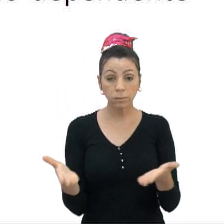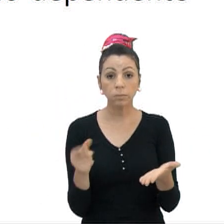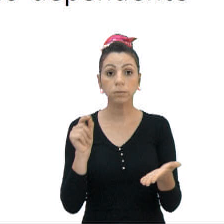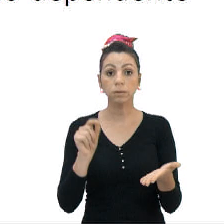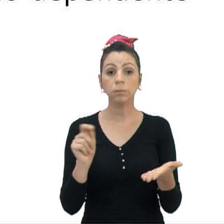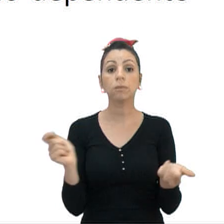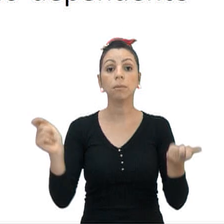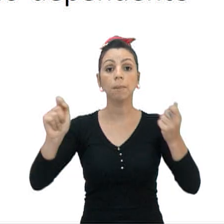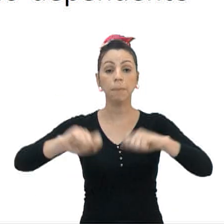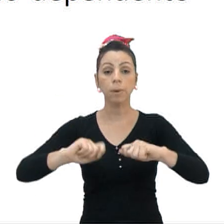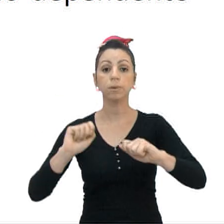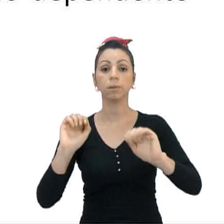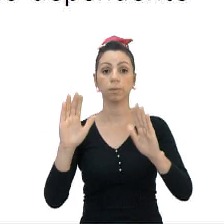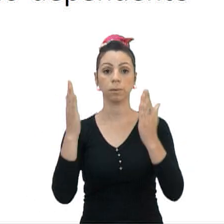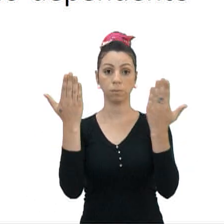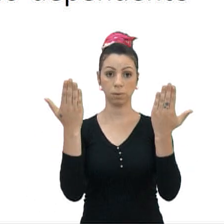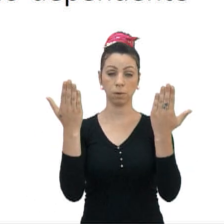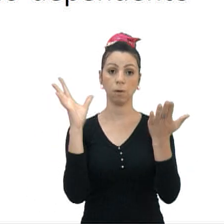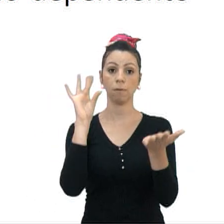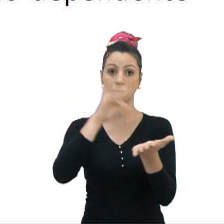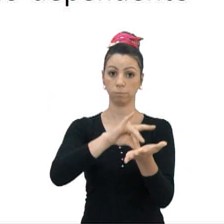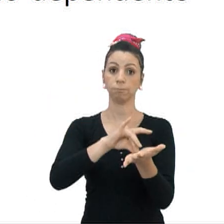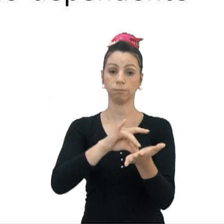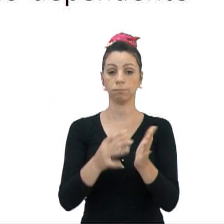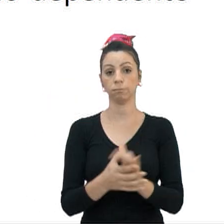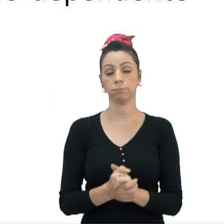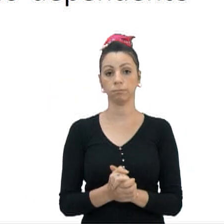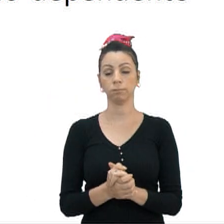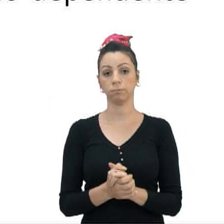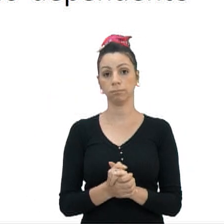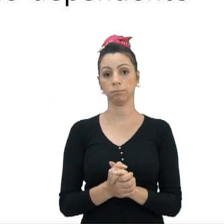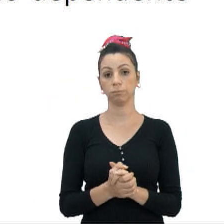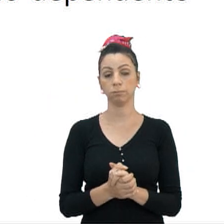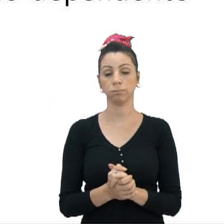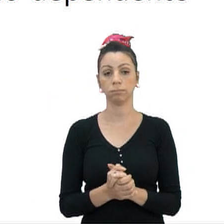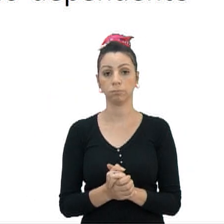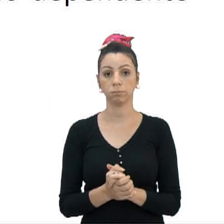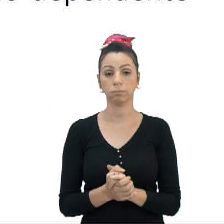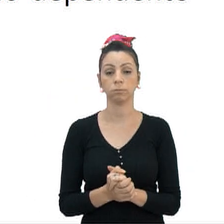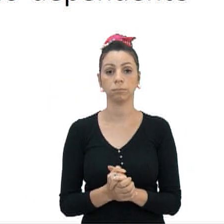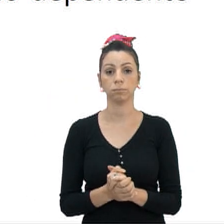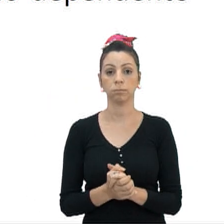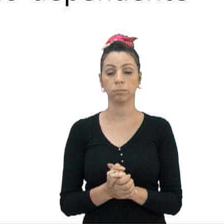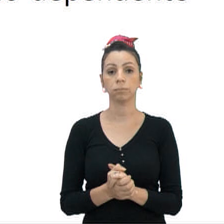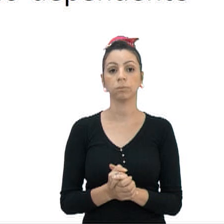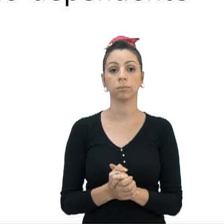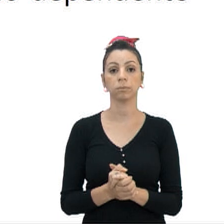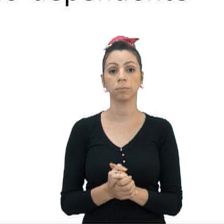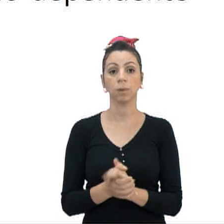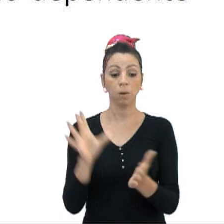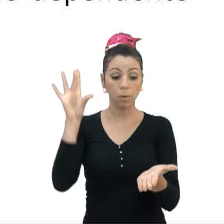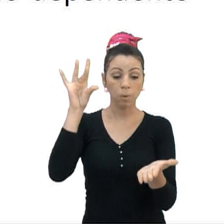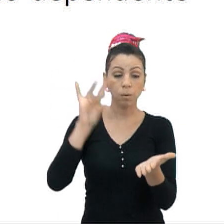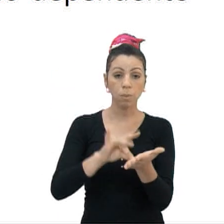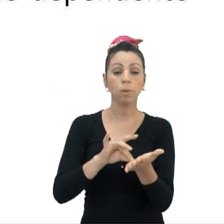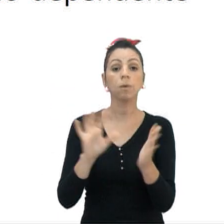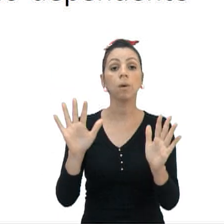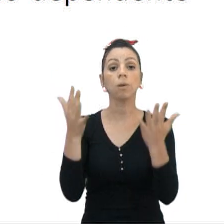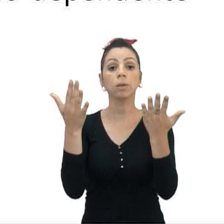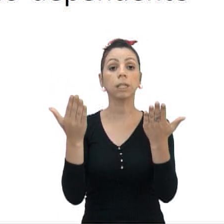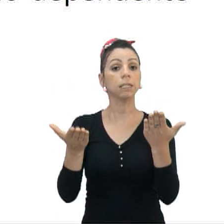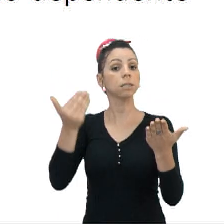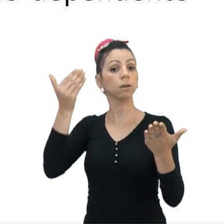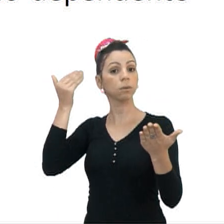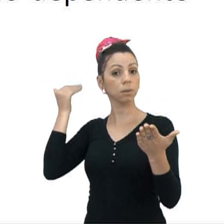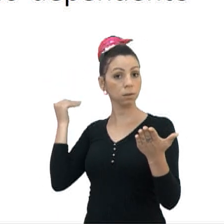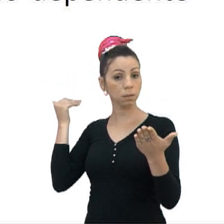a possibilidade de um fato atual, isso a gente já sabe. O pretérito imperfeito, um fato passado